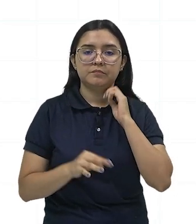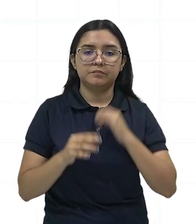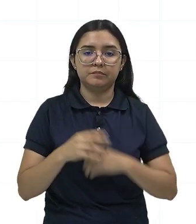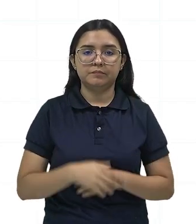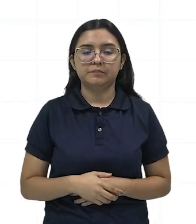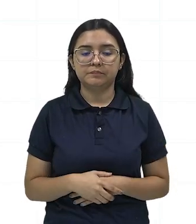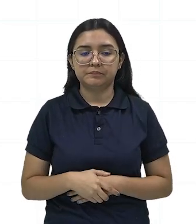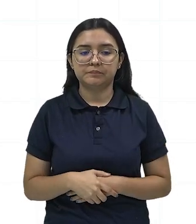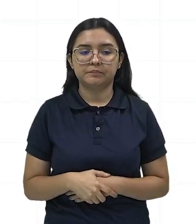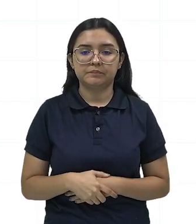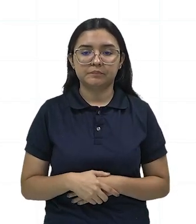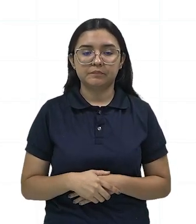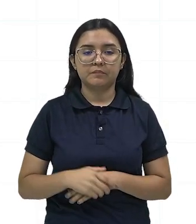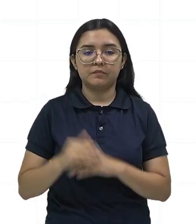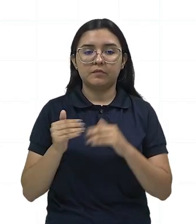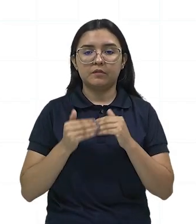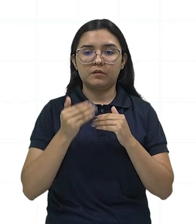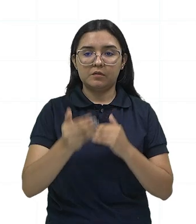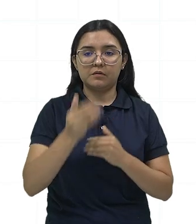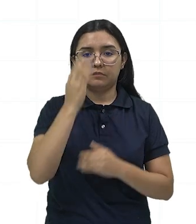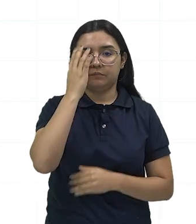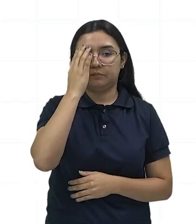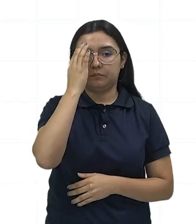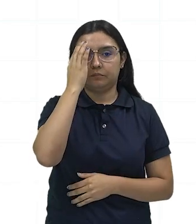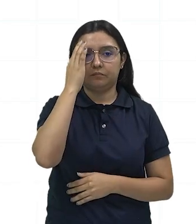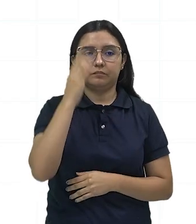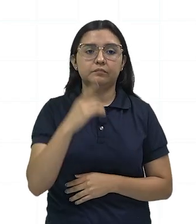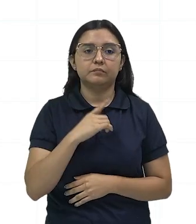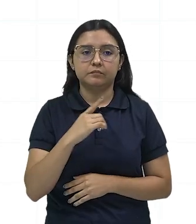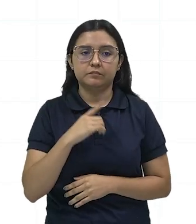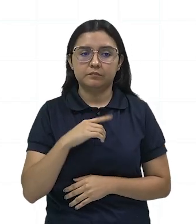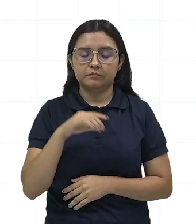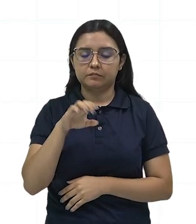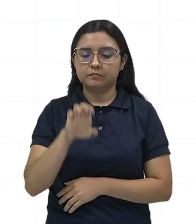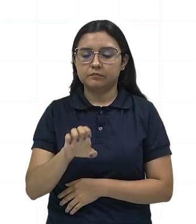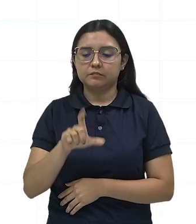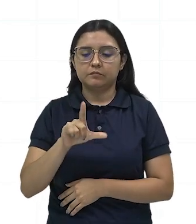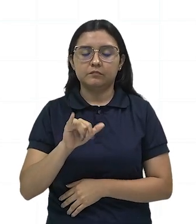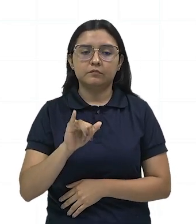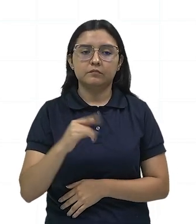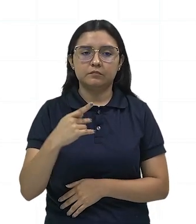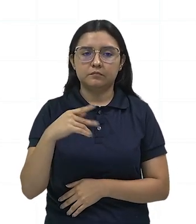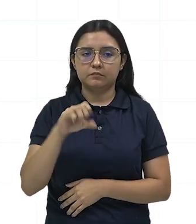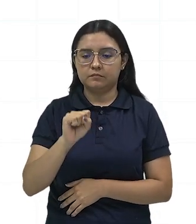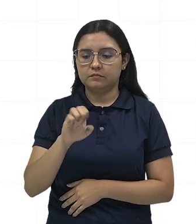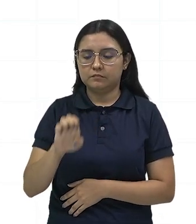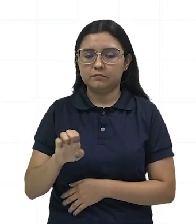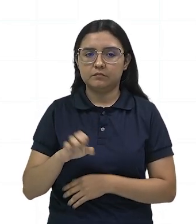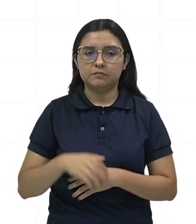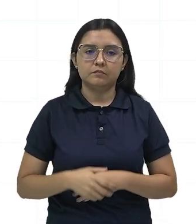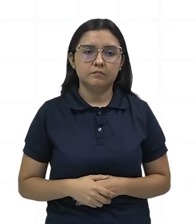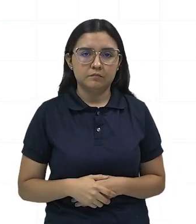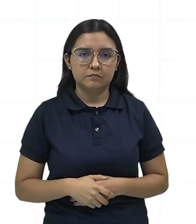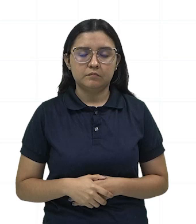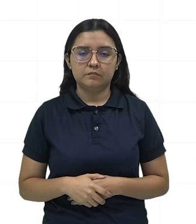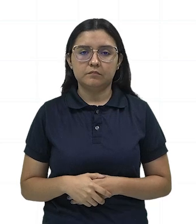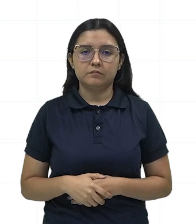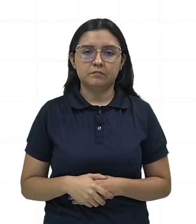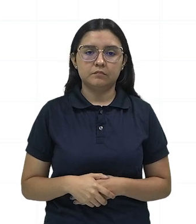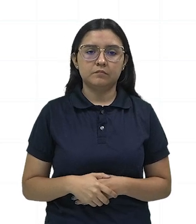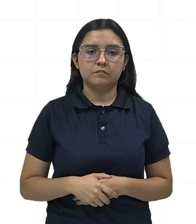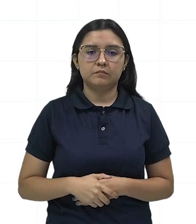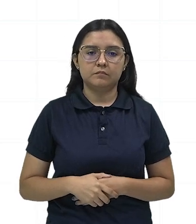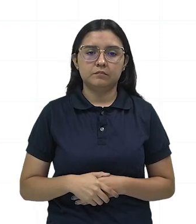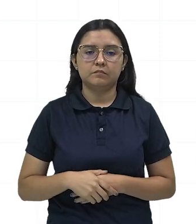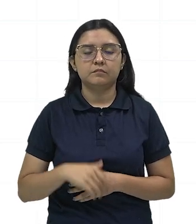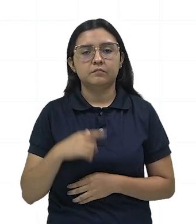dito. Na sequência, temos a elipse. Anáfora, catáfora,